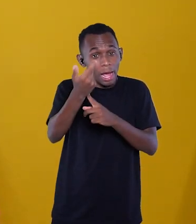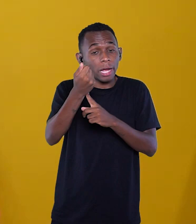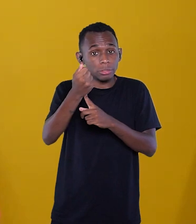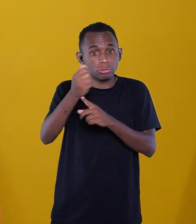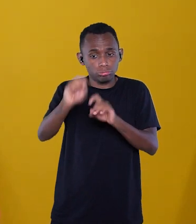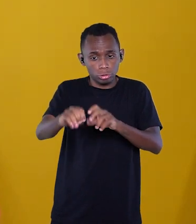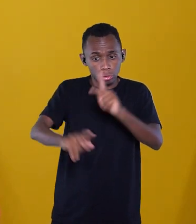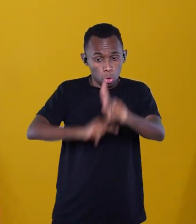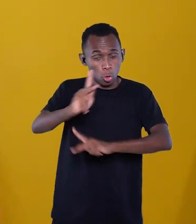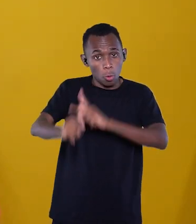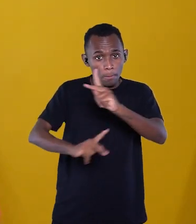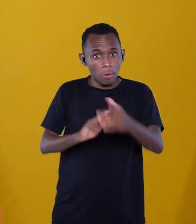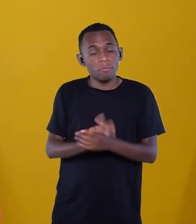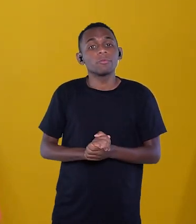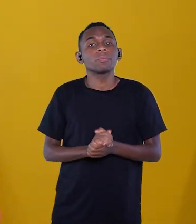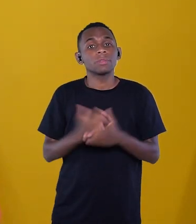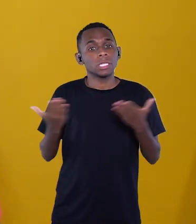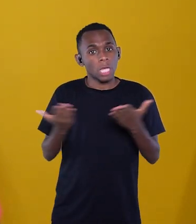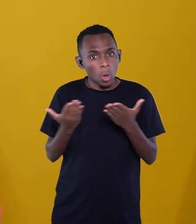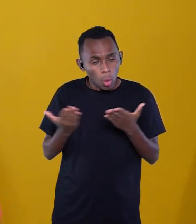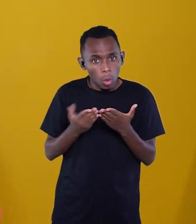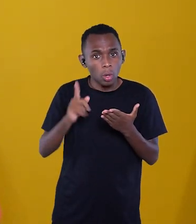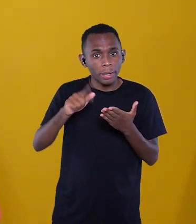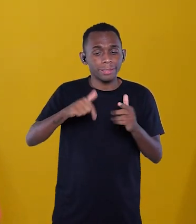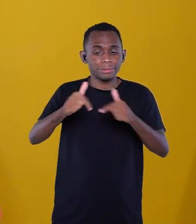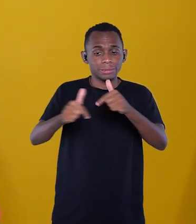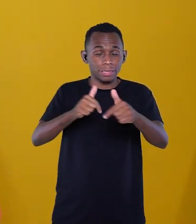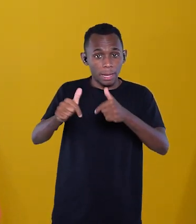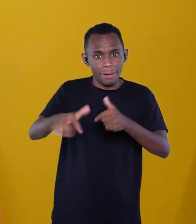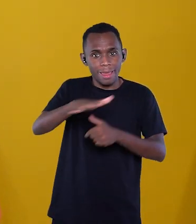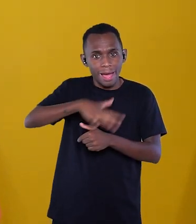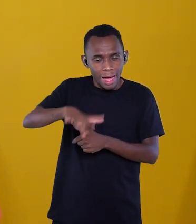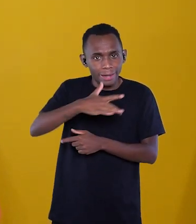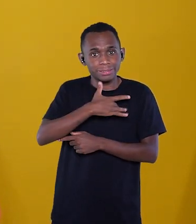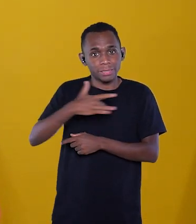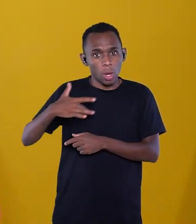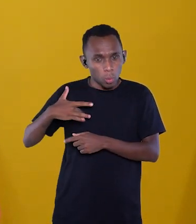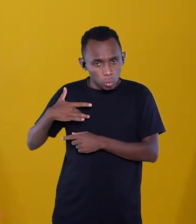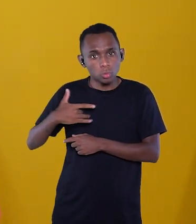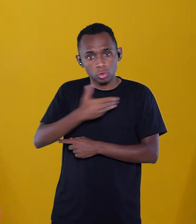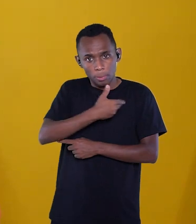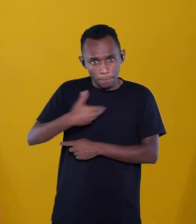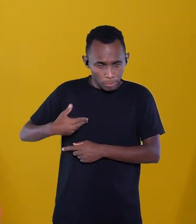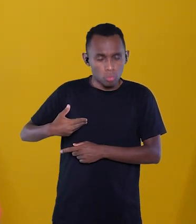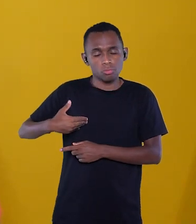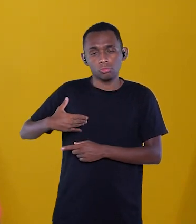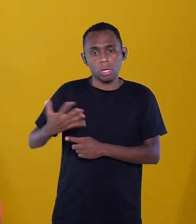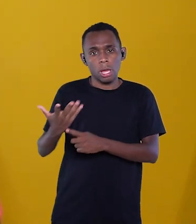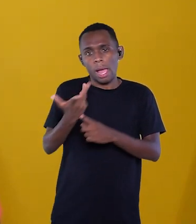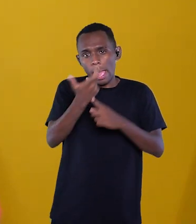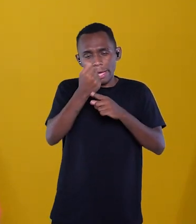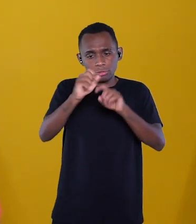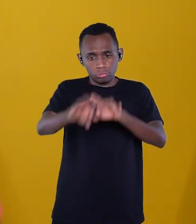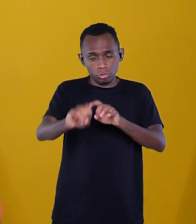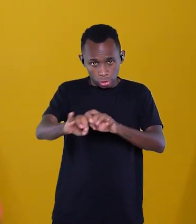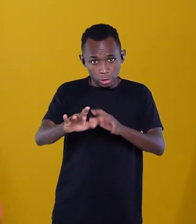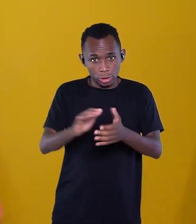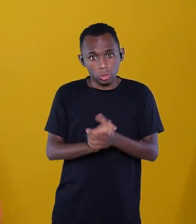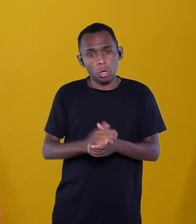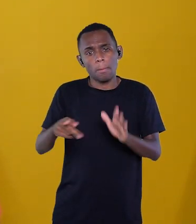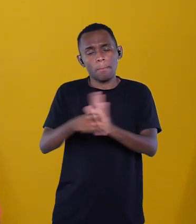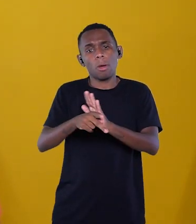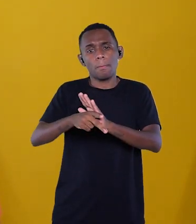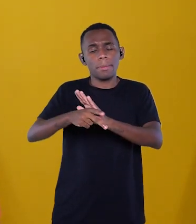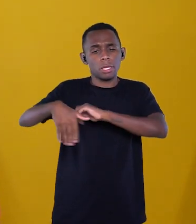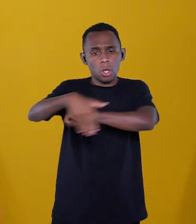educadora popular. Atualmente, é trabalhadora da saúde pública, atuando como arte educadora no consultório na